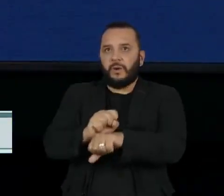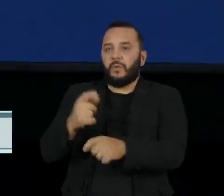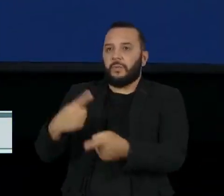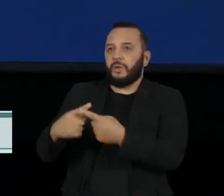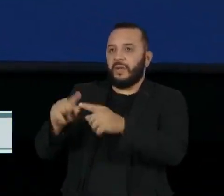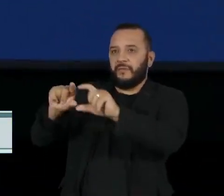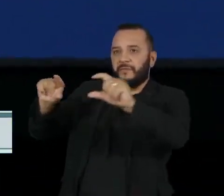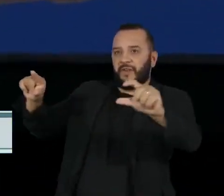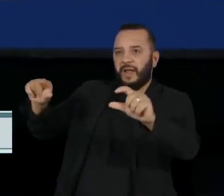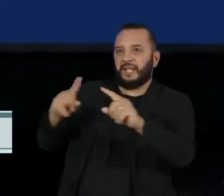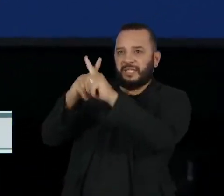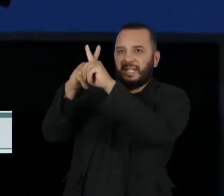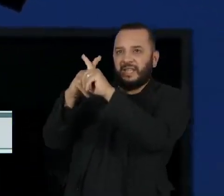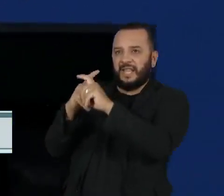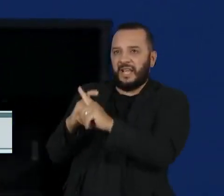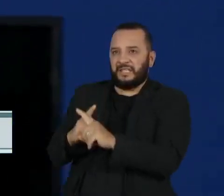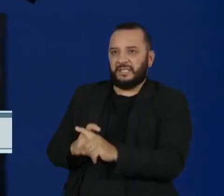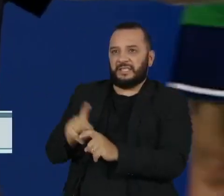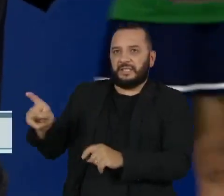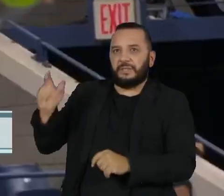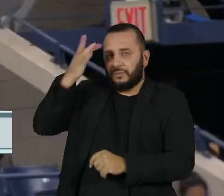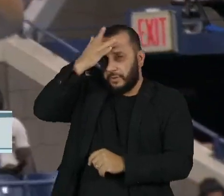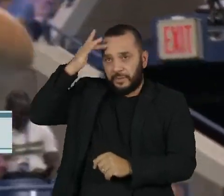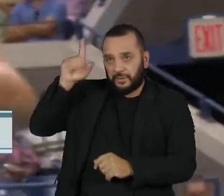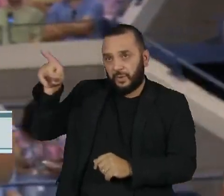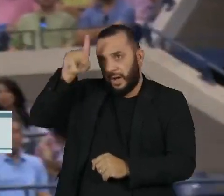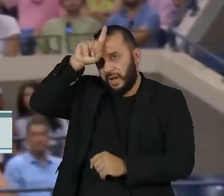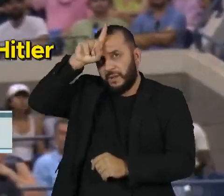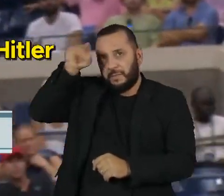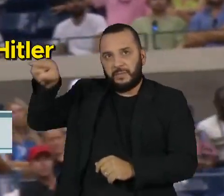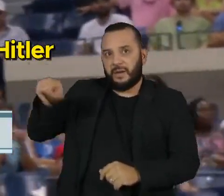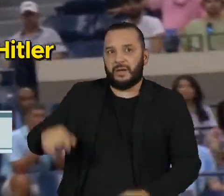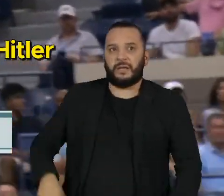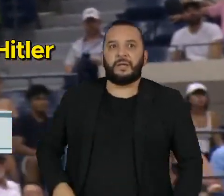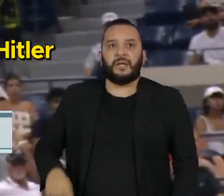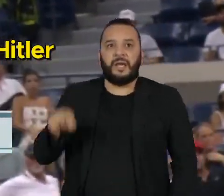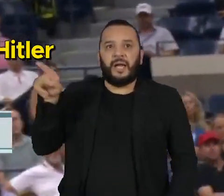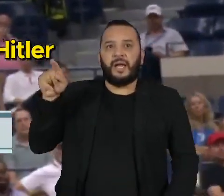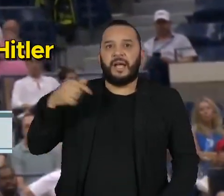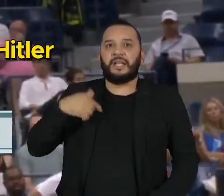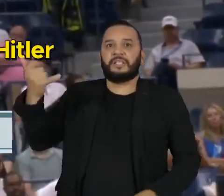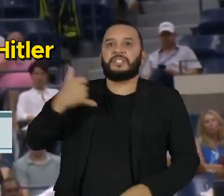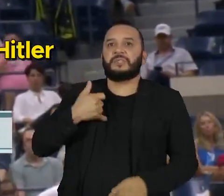uma frase nazista vinda de um torcedor alemão na arquibancada.